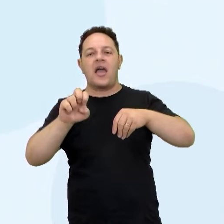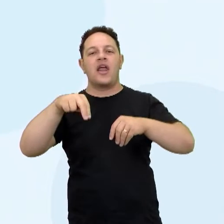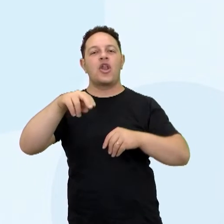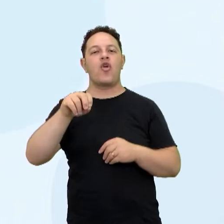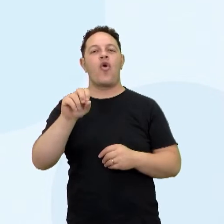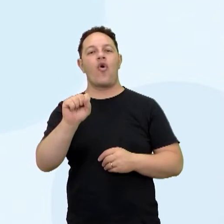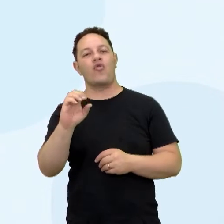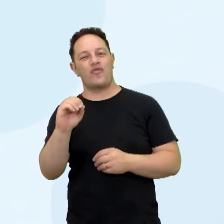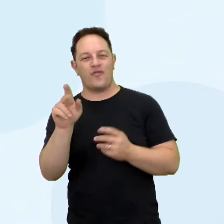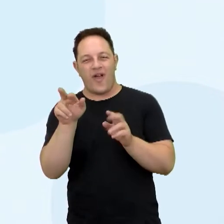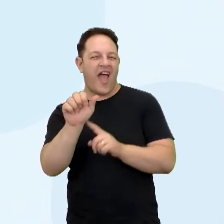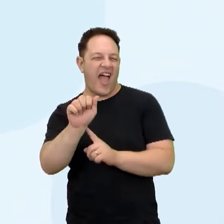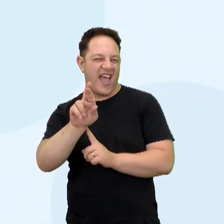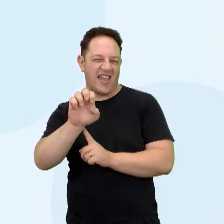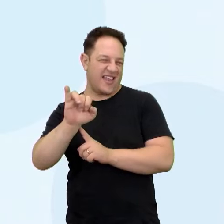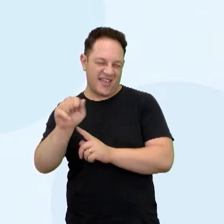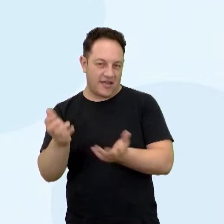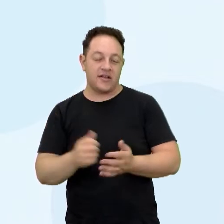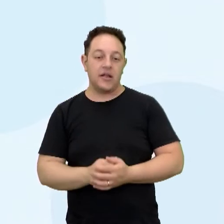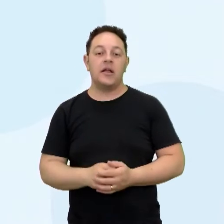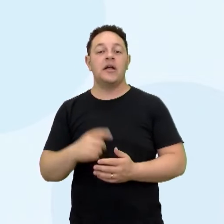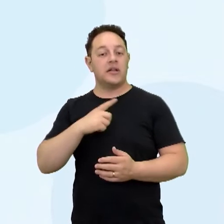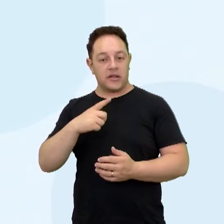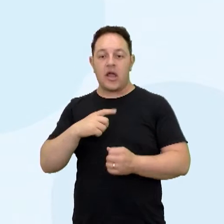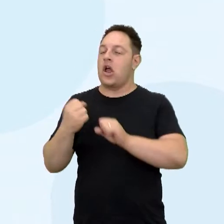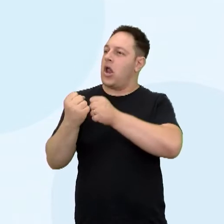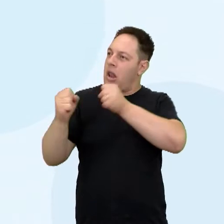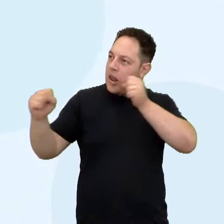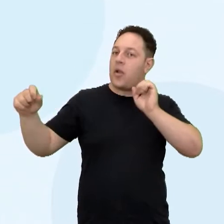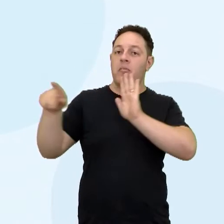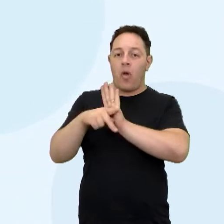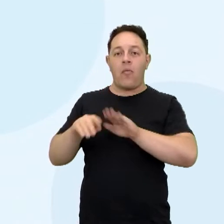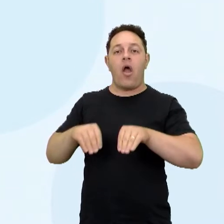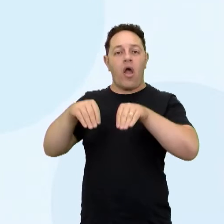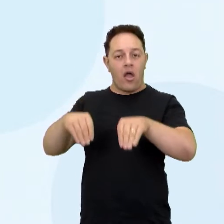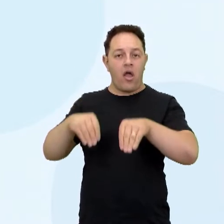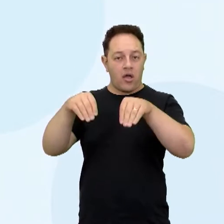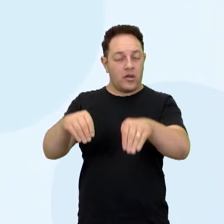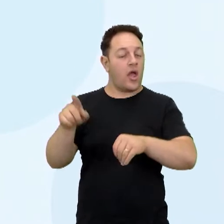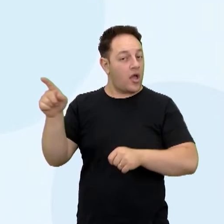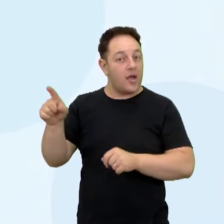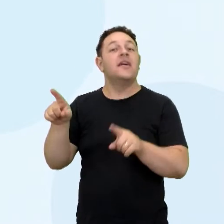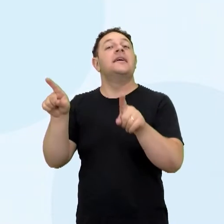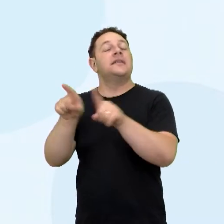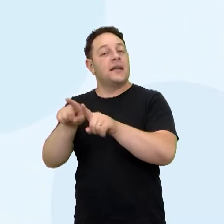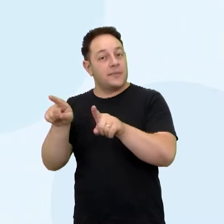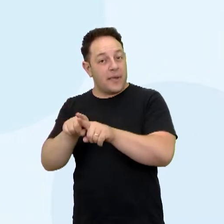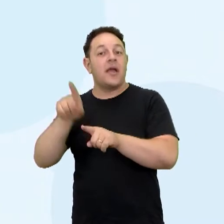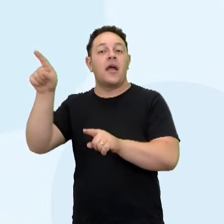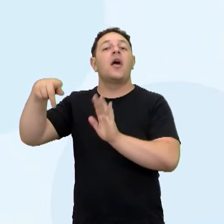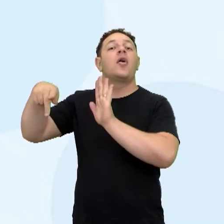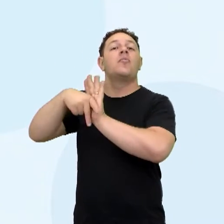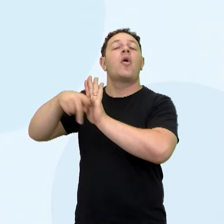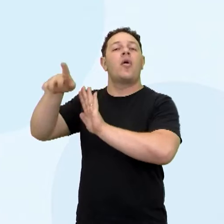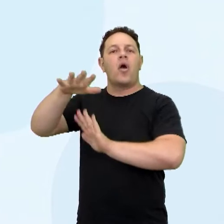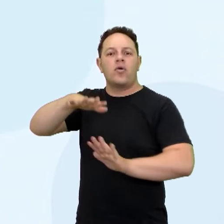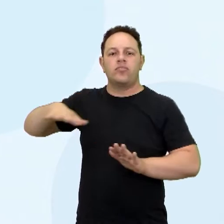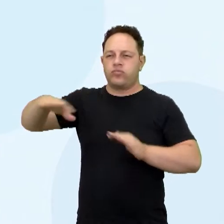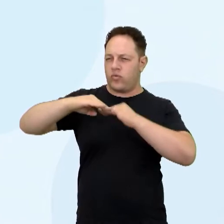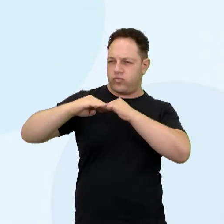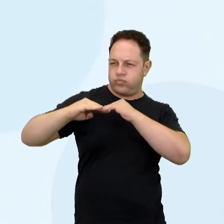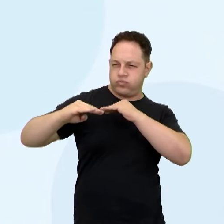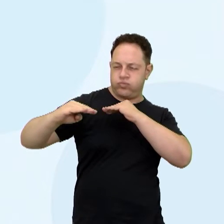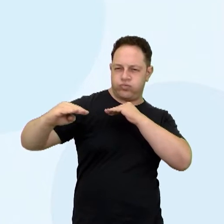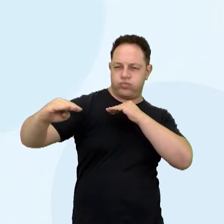né? Ou seja, 1/3 aí dos desertos australianos, né? E ele também faz parte aí de uma vasta região plana, né?